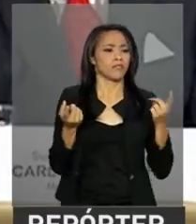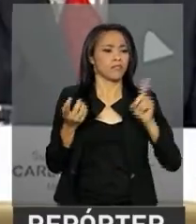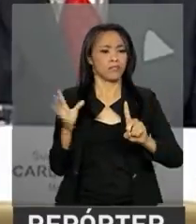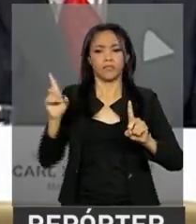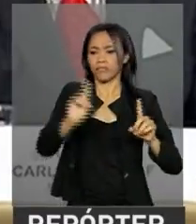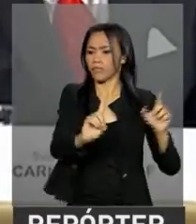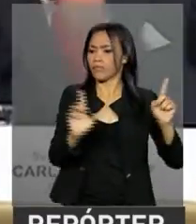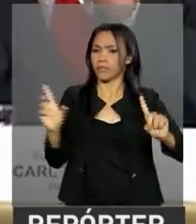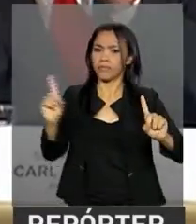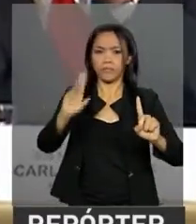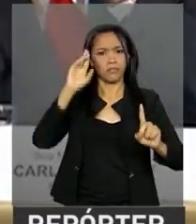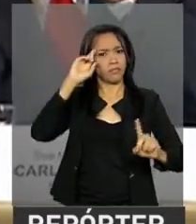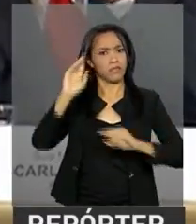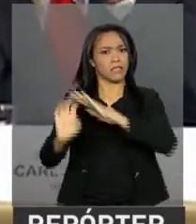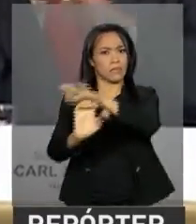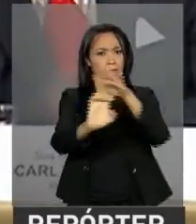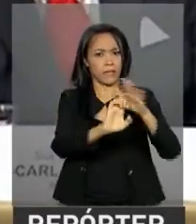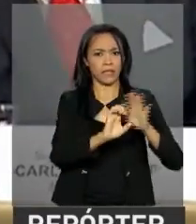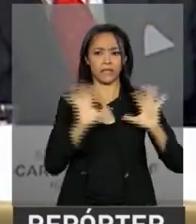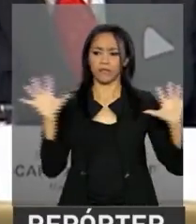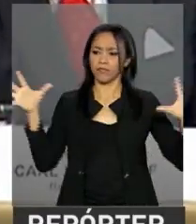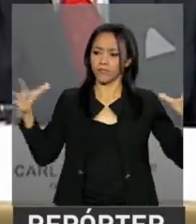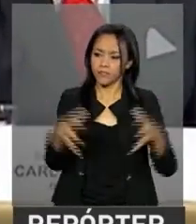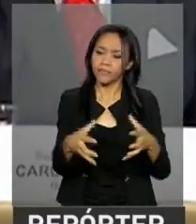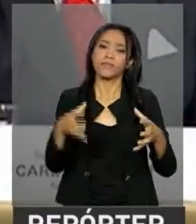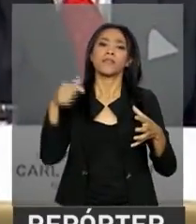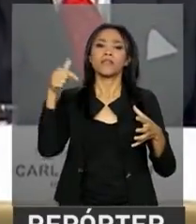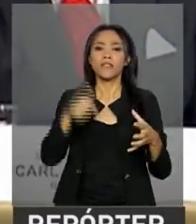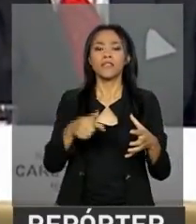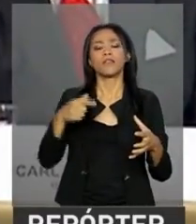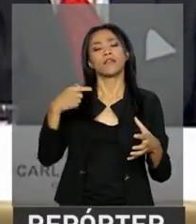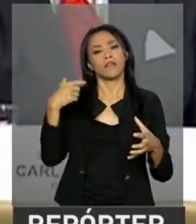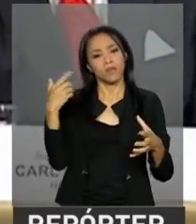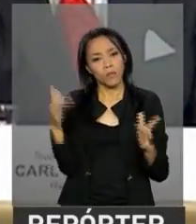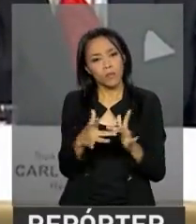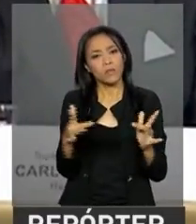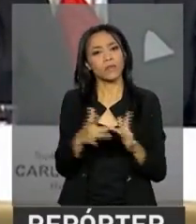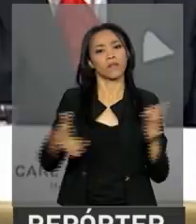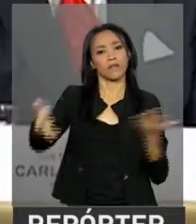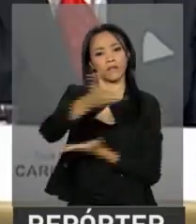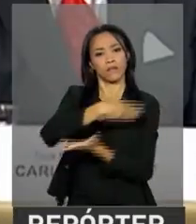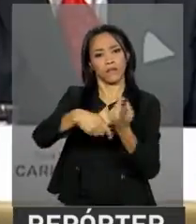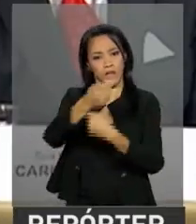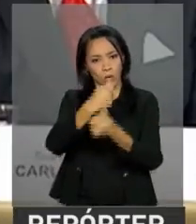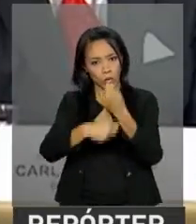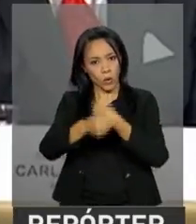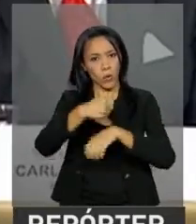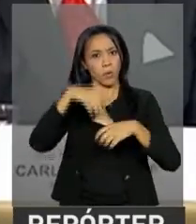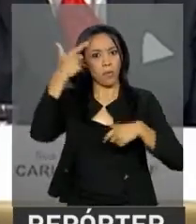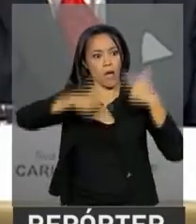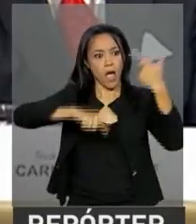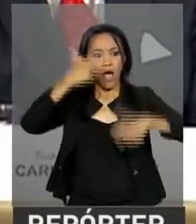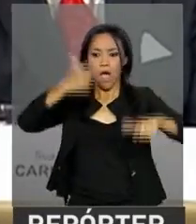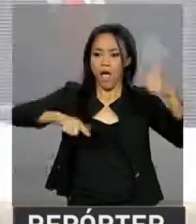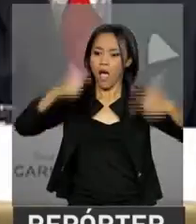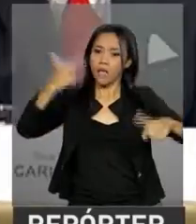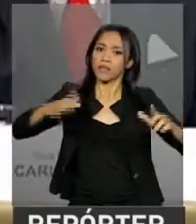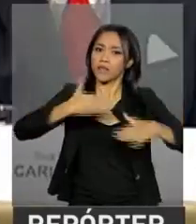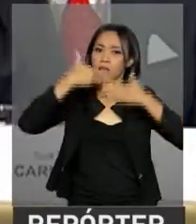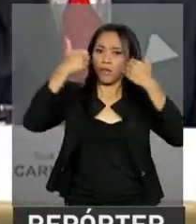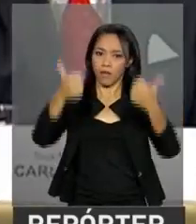mostra cabal de que rumamos na direção de um intercâmbio econômico ainda maior e